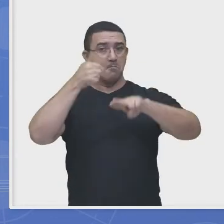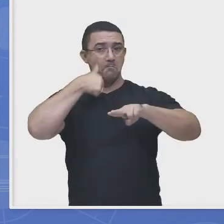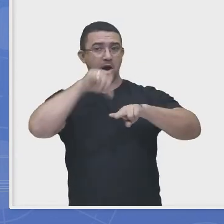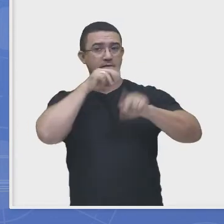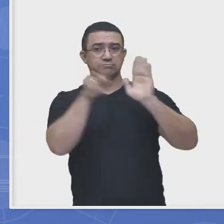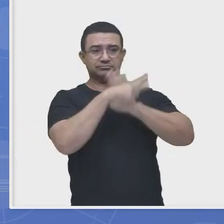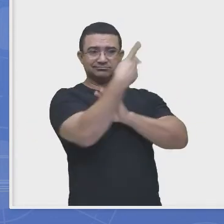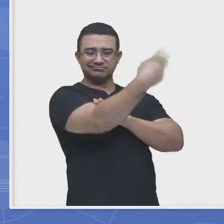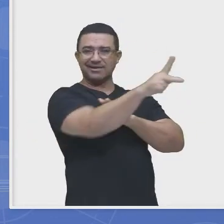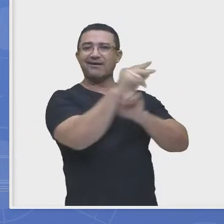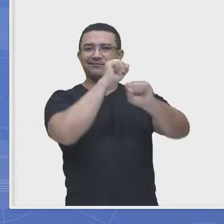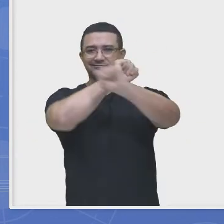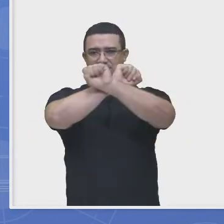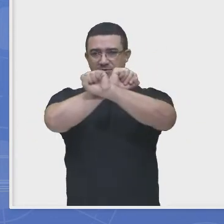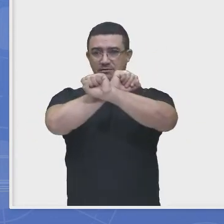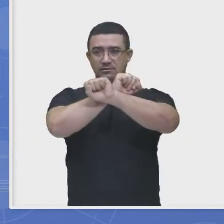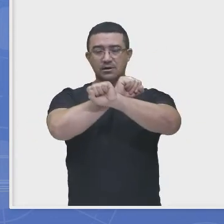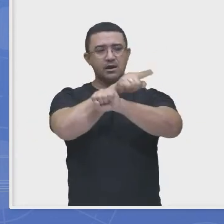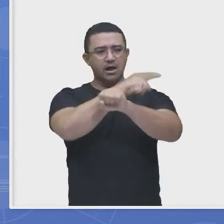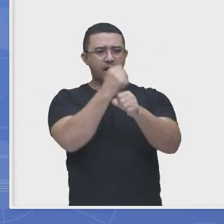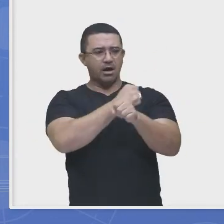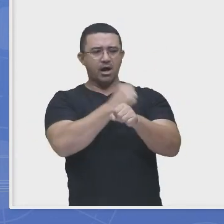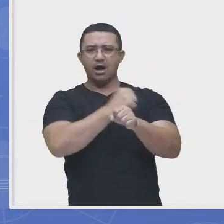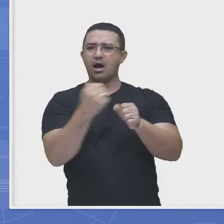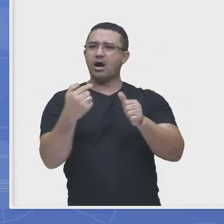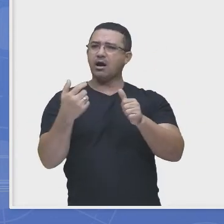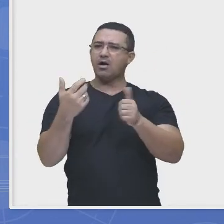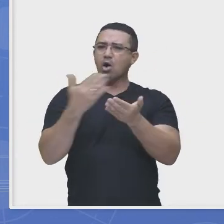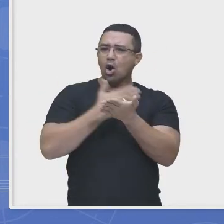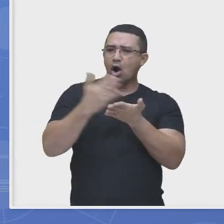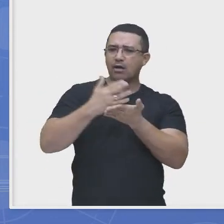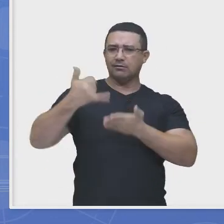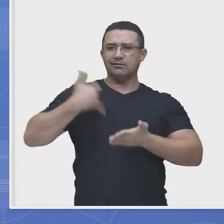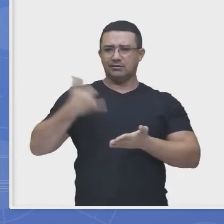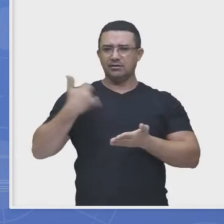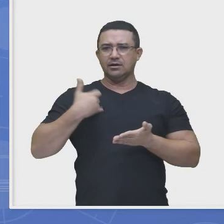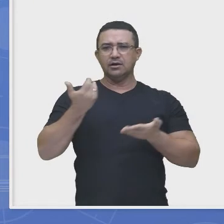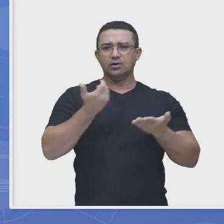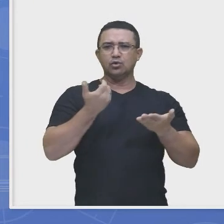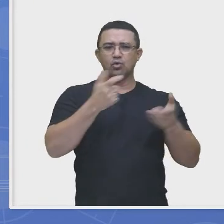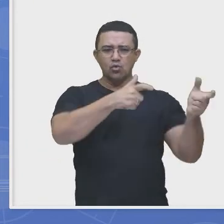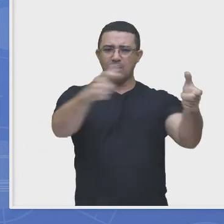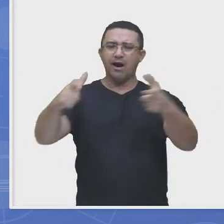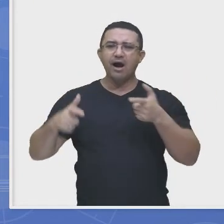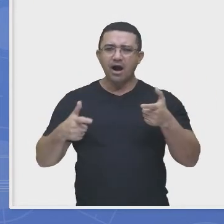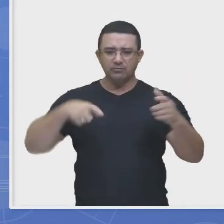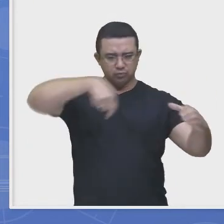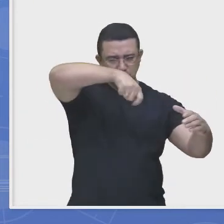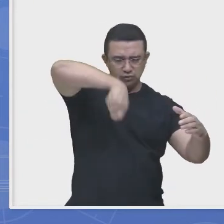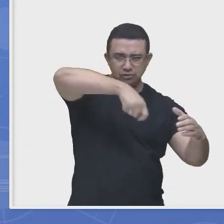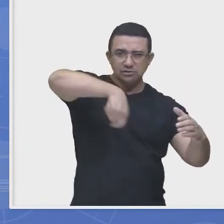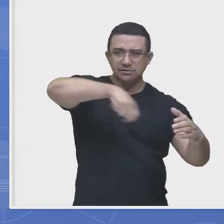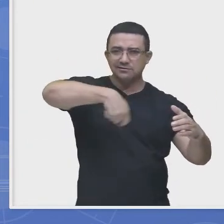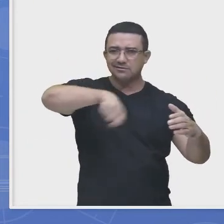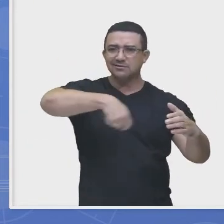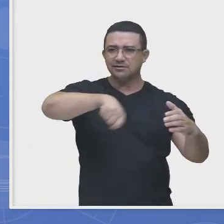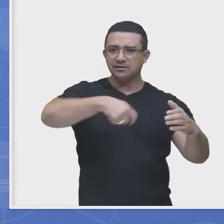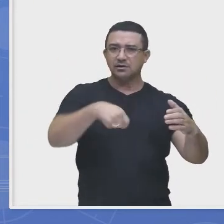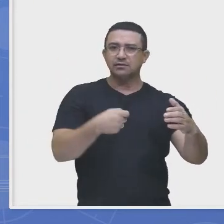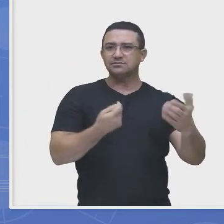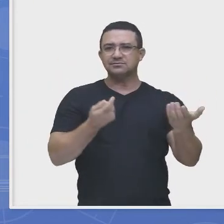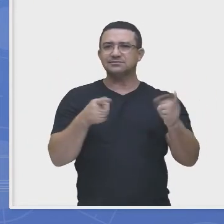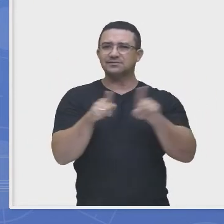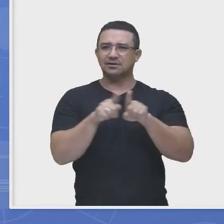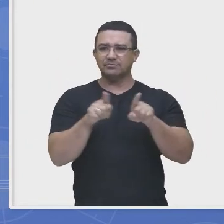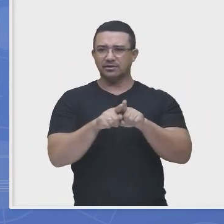seus primeiros anos vivera-os pelos cantos escuros da cozinha, sobre velha esteira